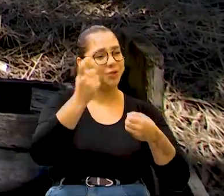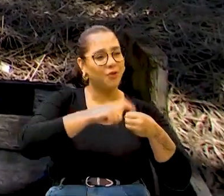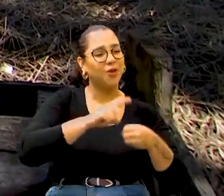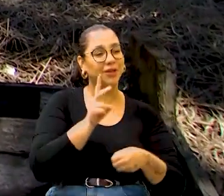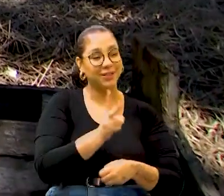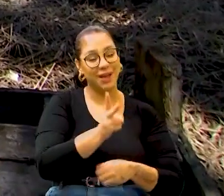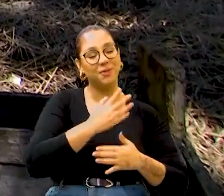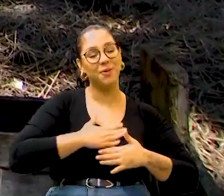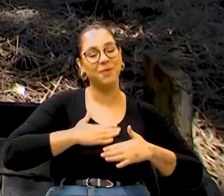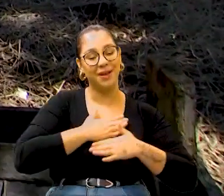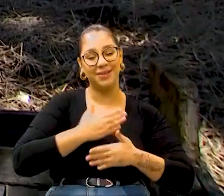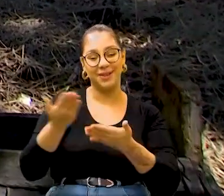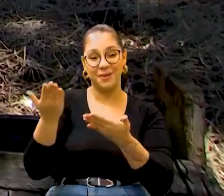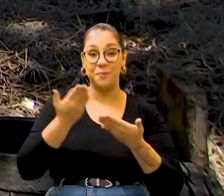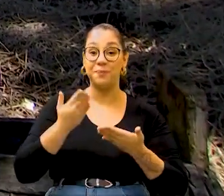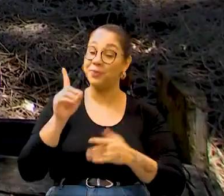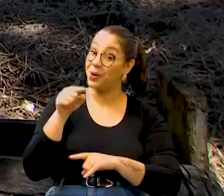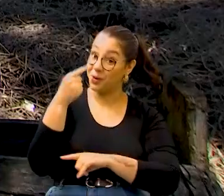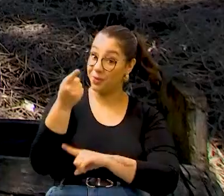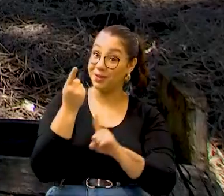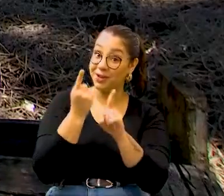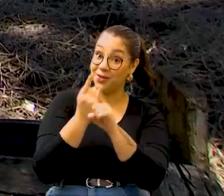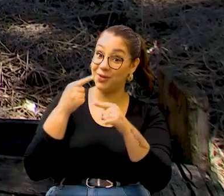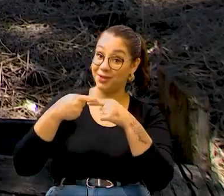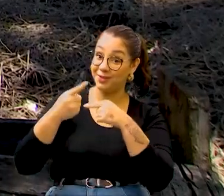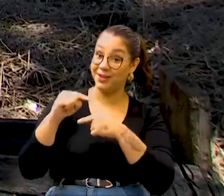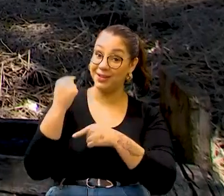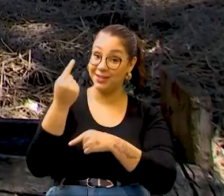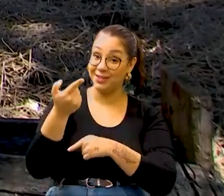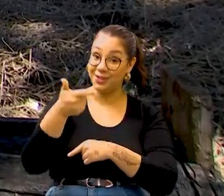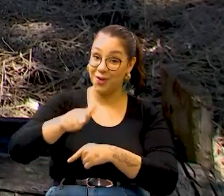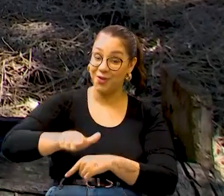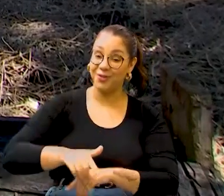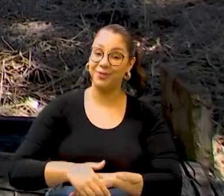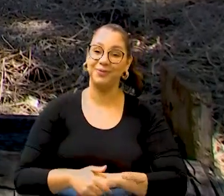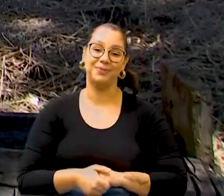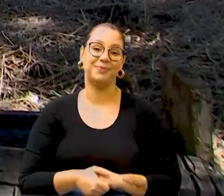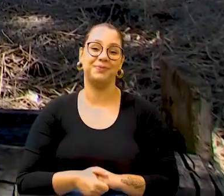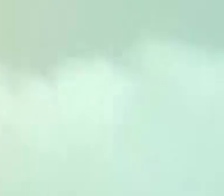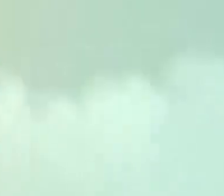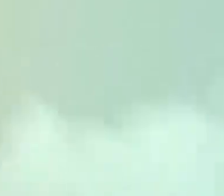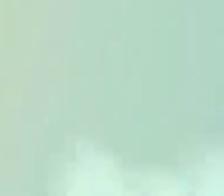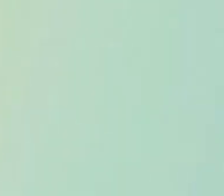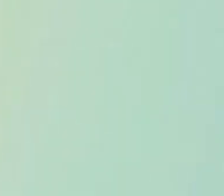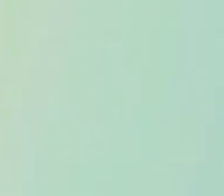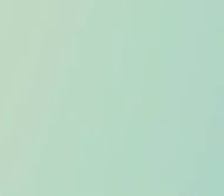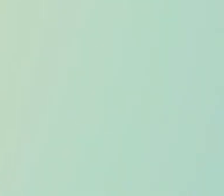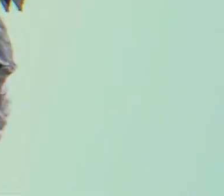agradeço, voltem sempre, é um prazer recebê-los aqui. E até a próxima semana!